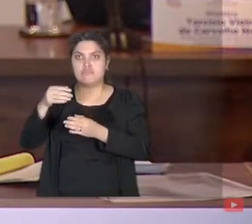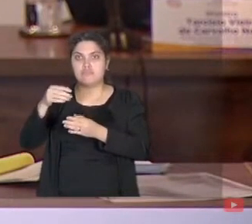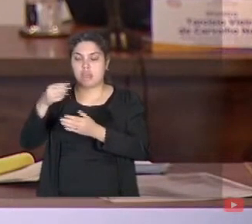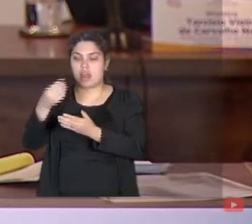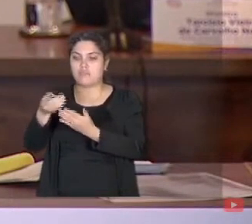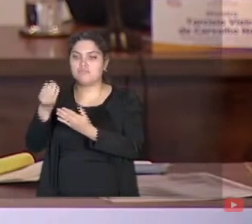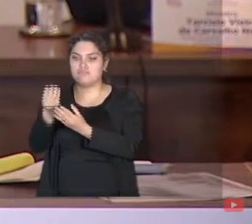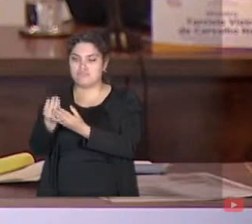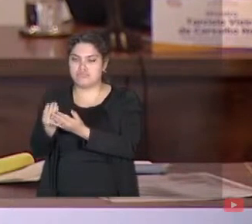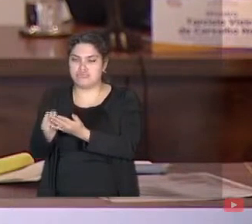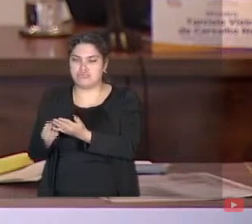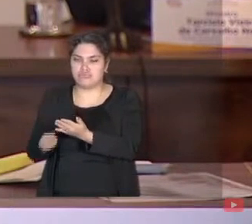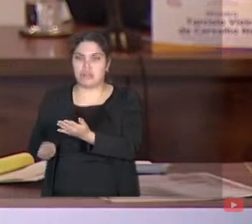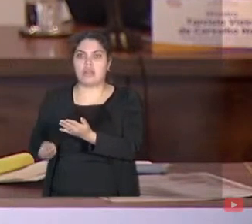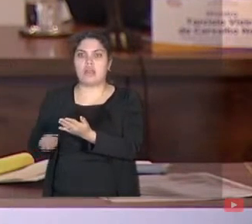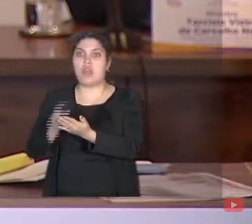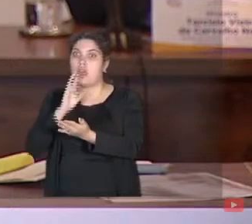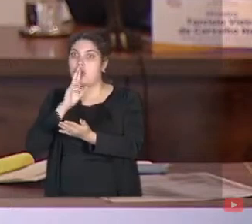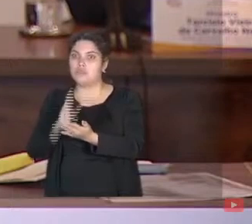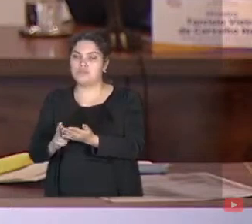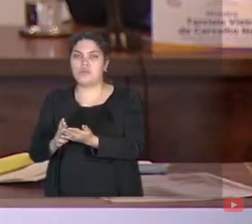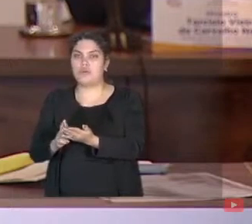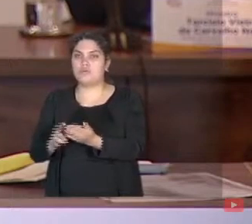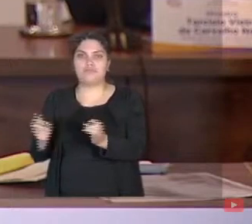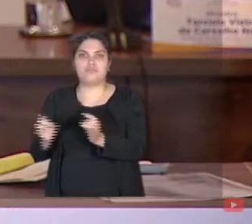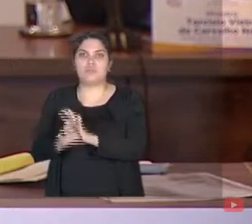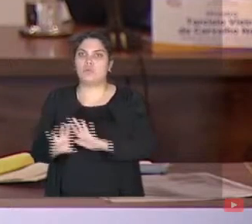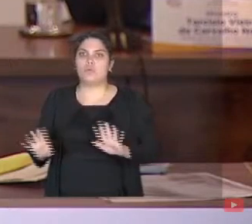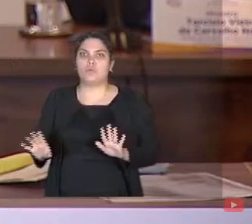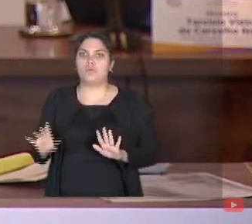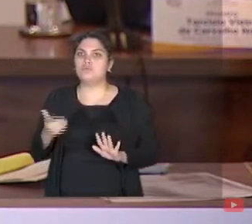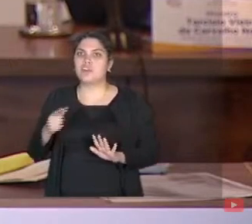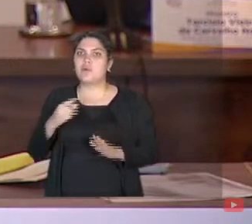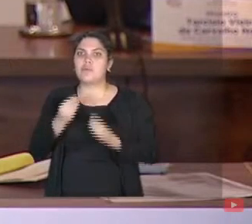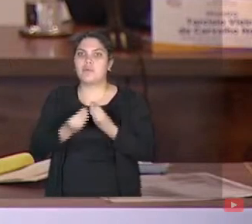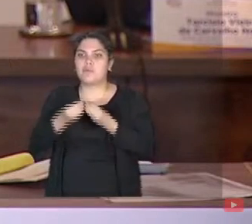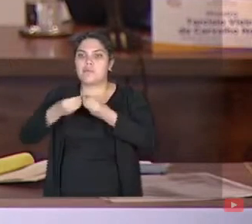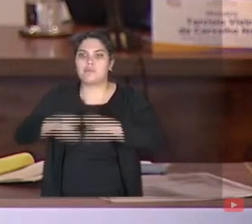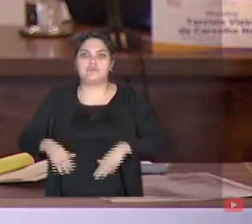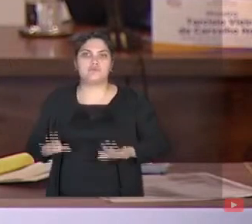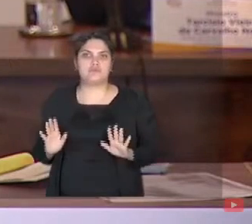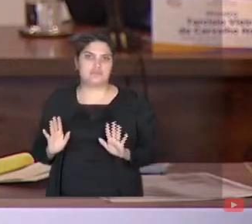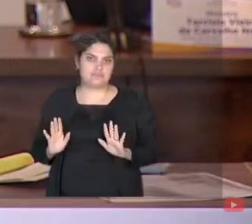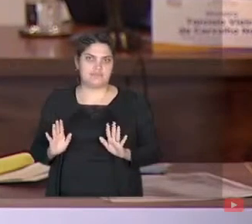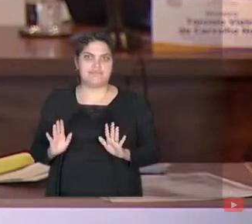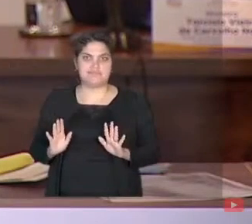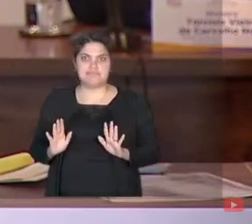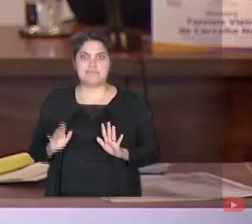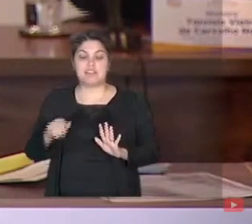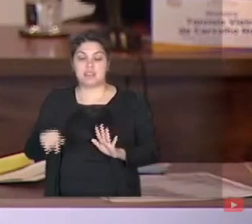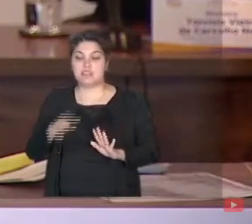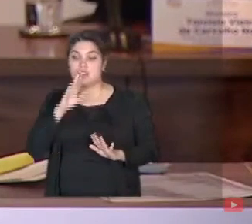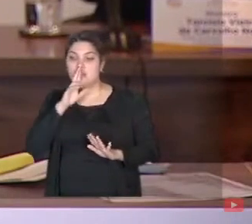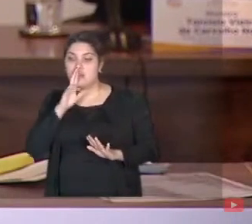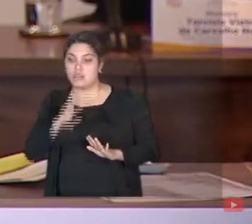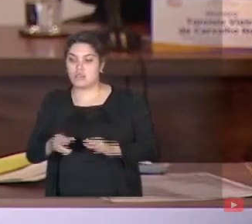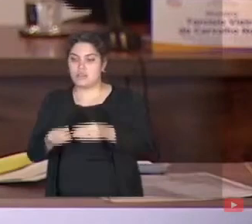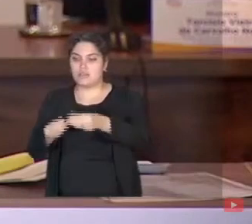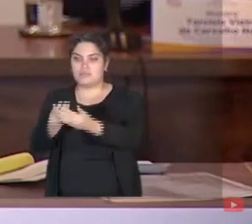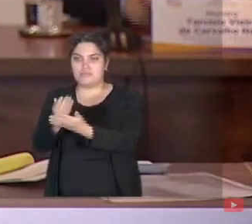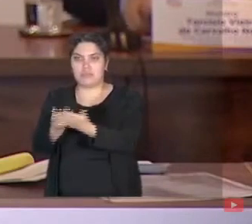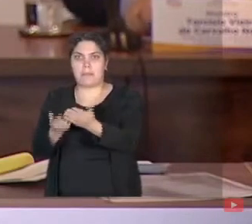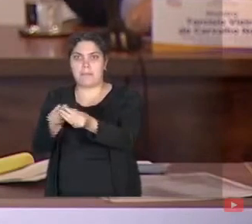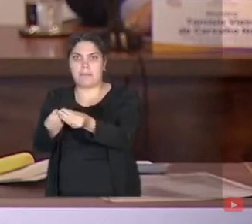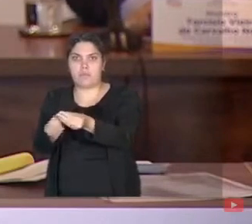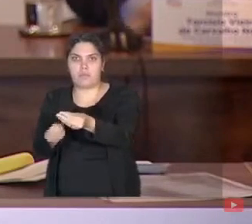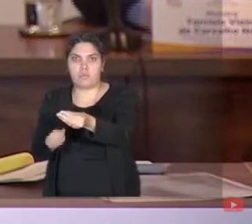resultado. Ponto. Não há mais como fraudar. Portanto, esses resultados foram